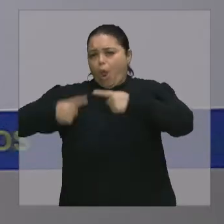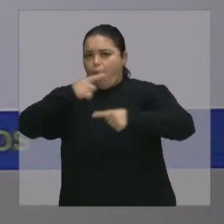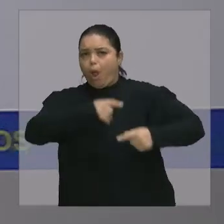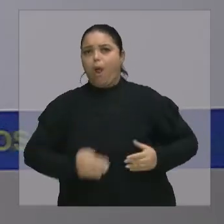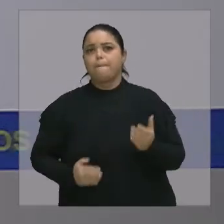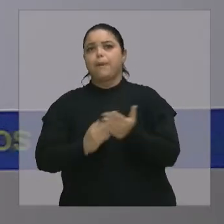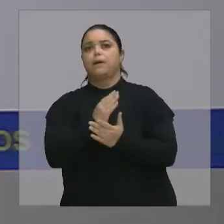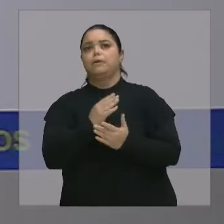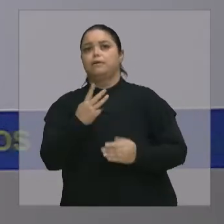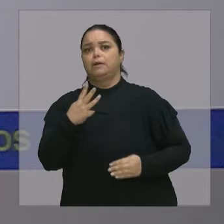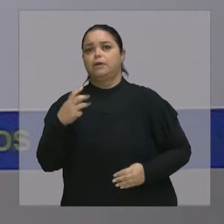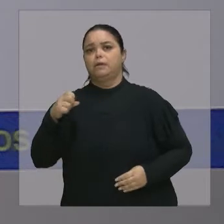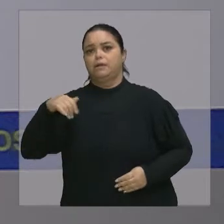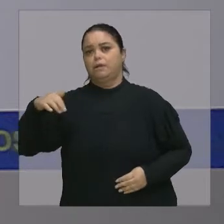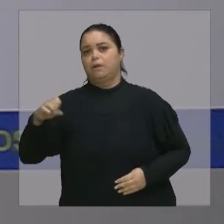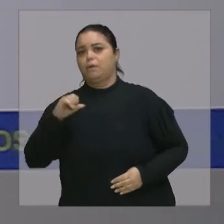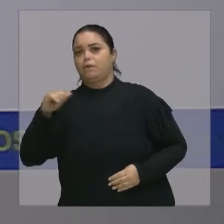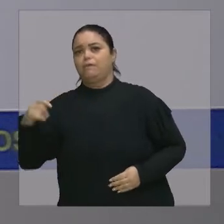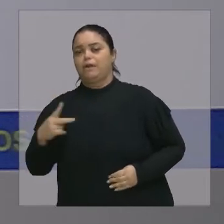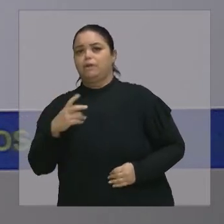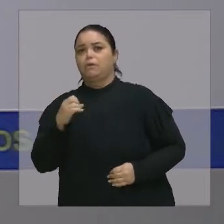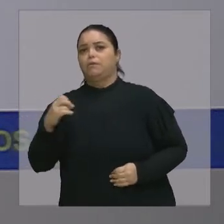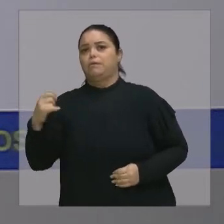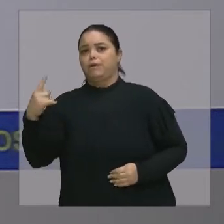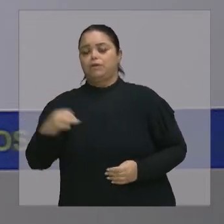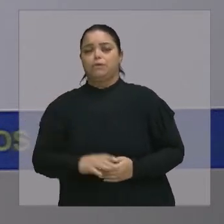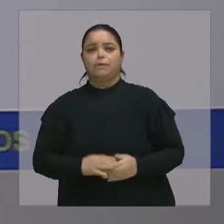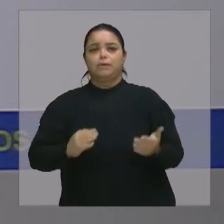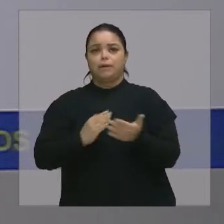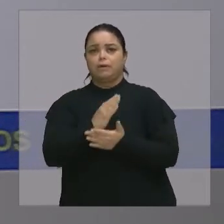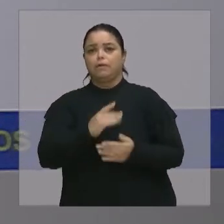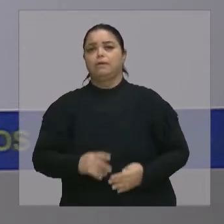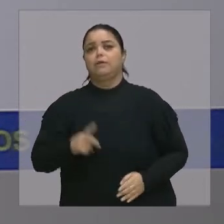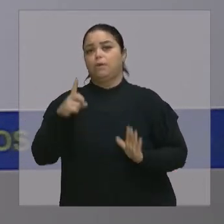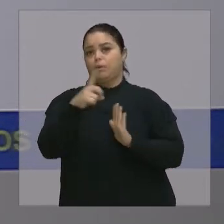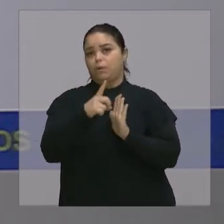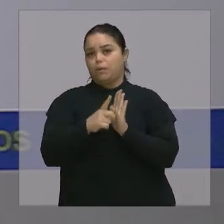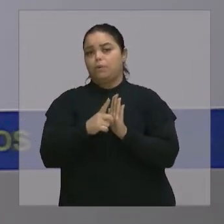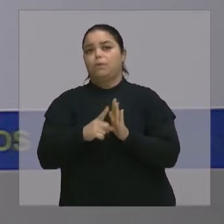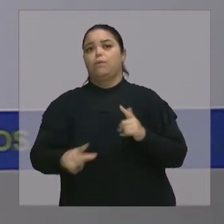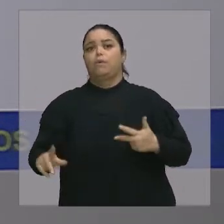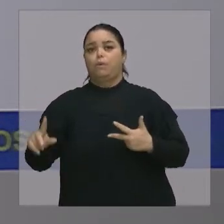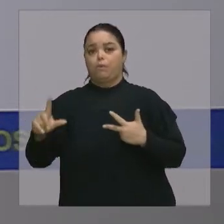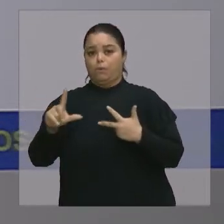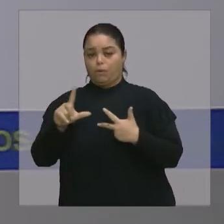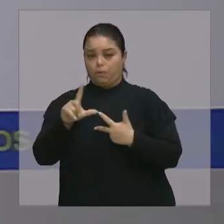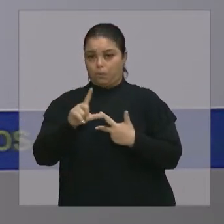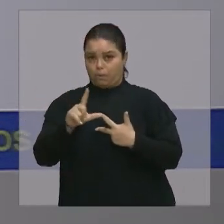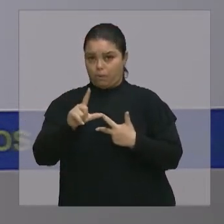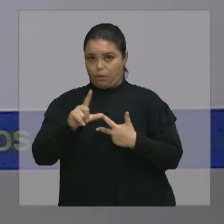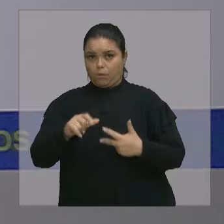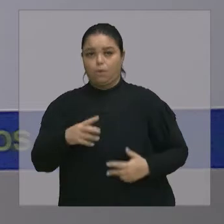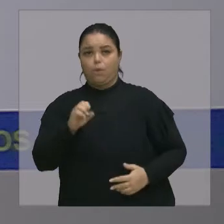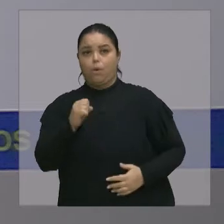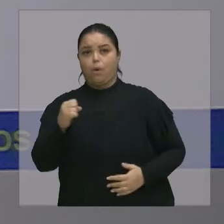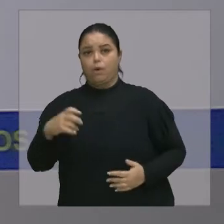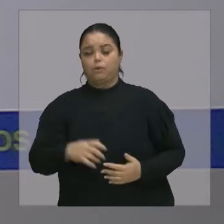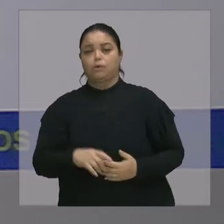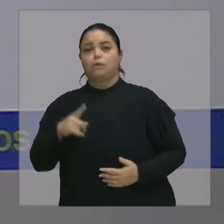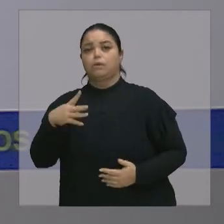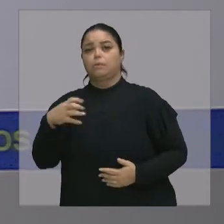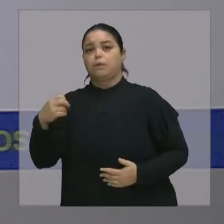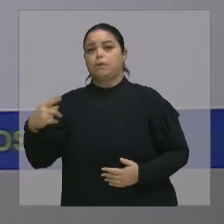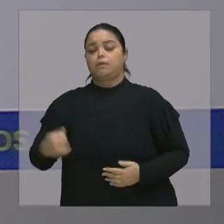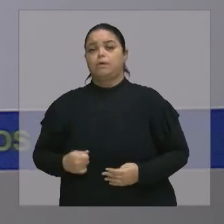processo 3790/2021. Projeto de Decreto Legislativo 8/2021. De autoria